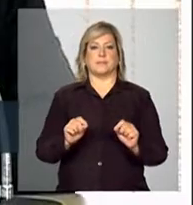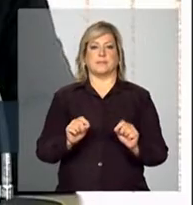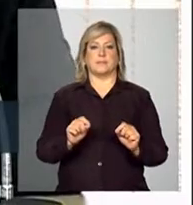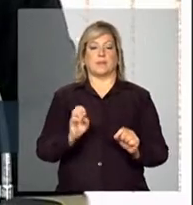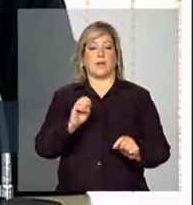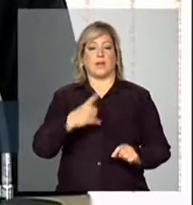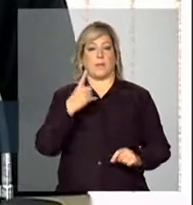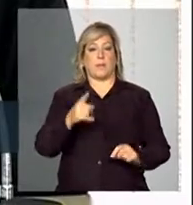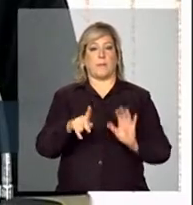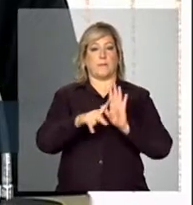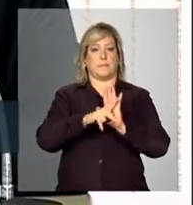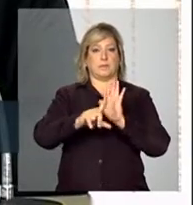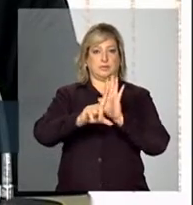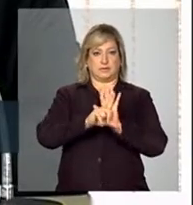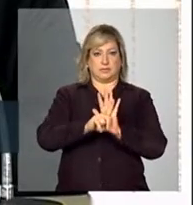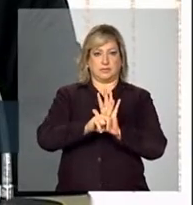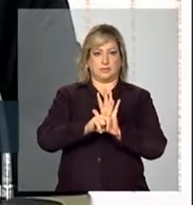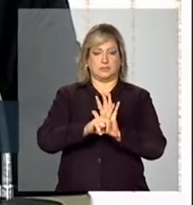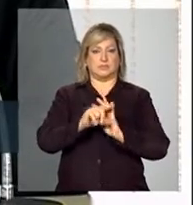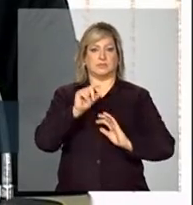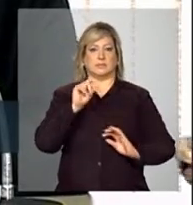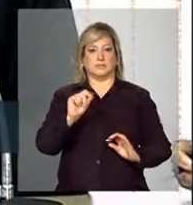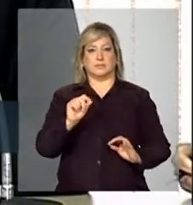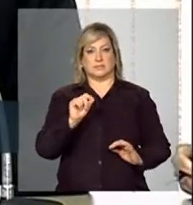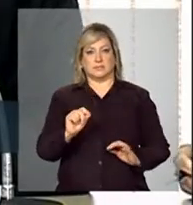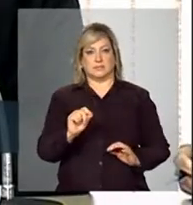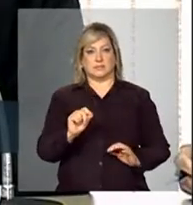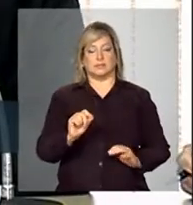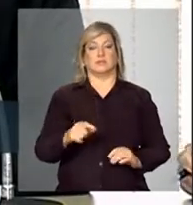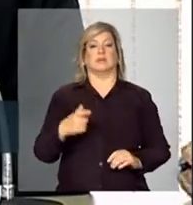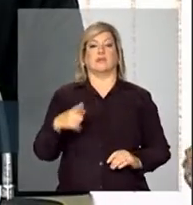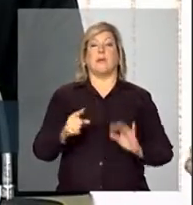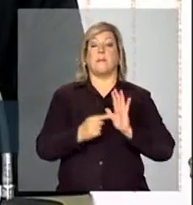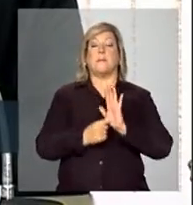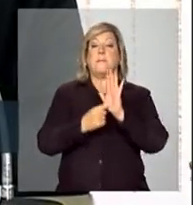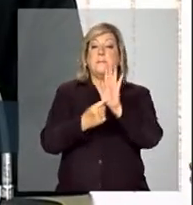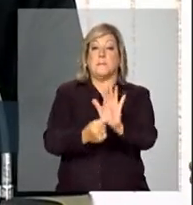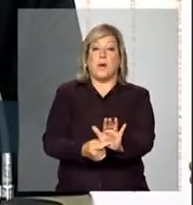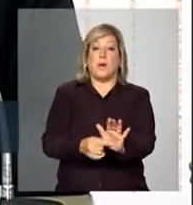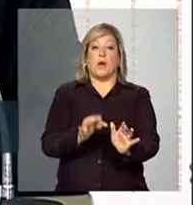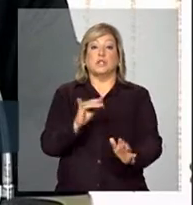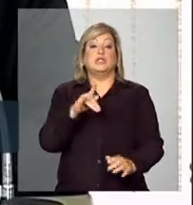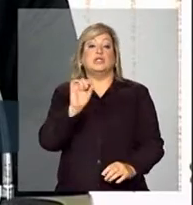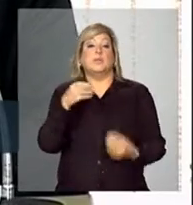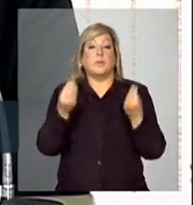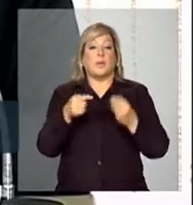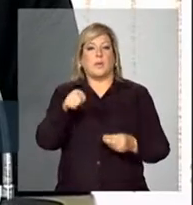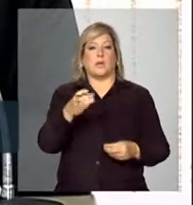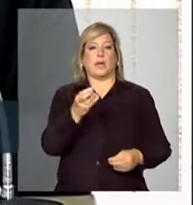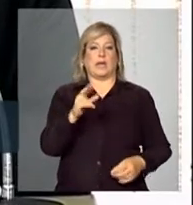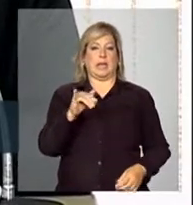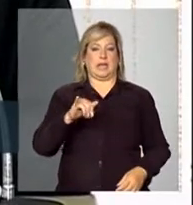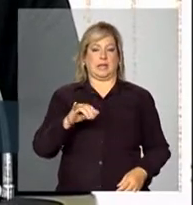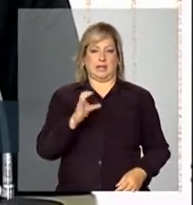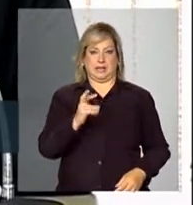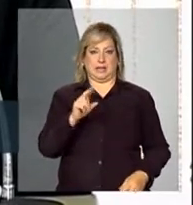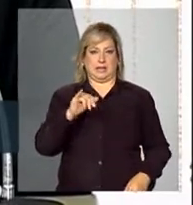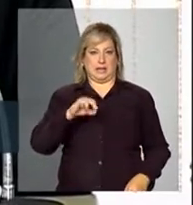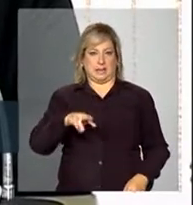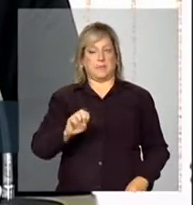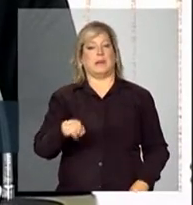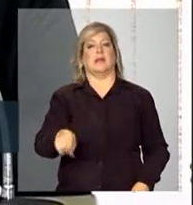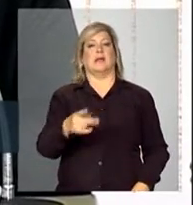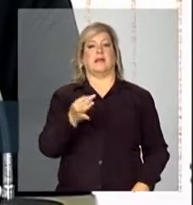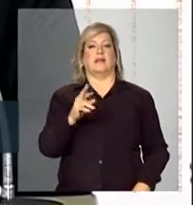um projeto de lei o que redesinha a tipificação do delito do